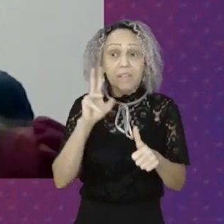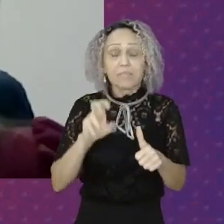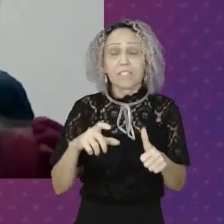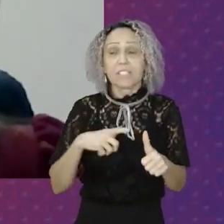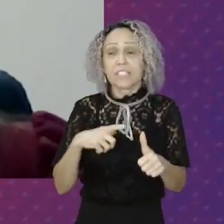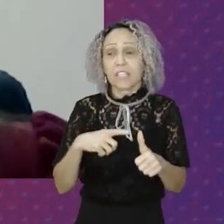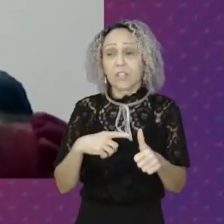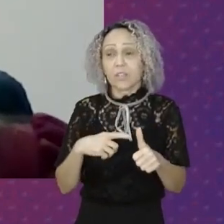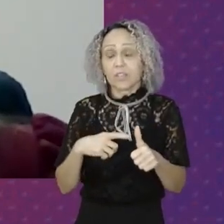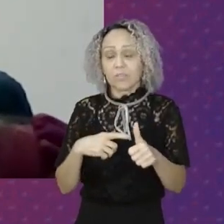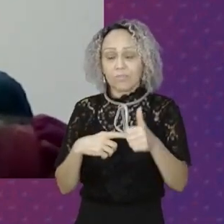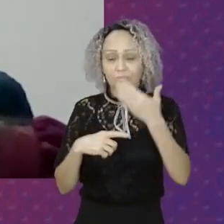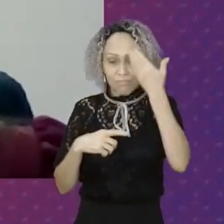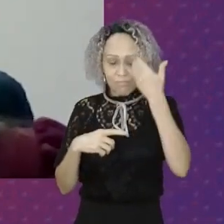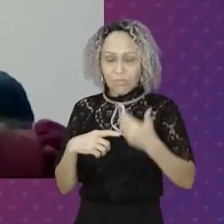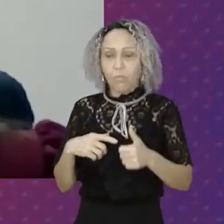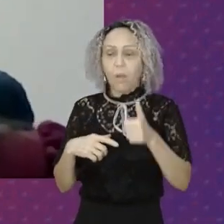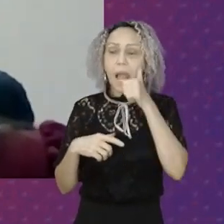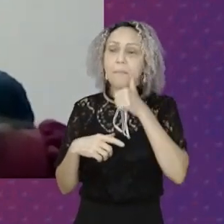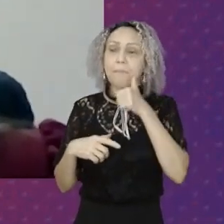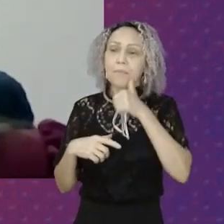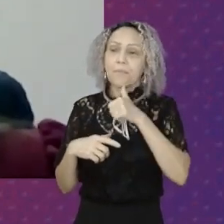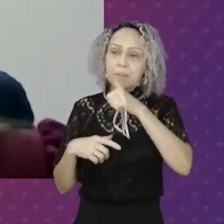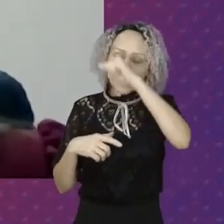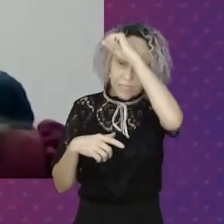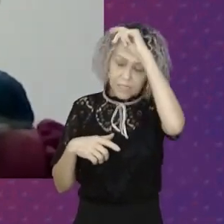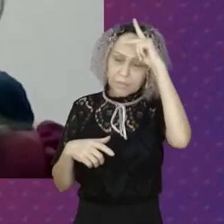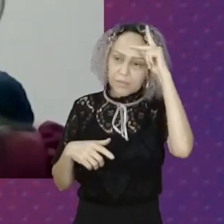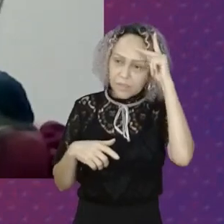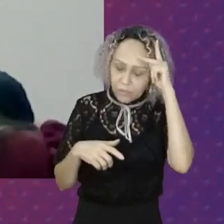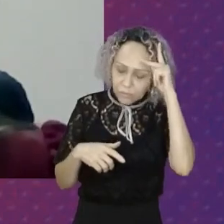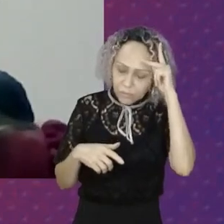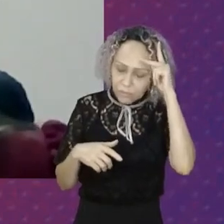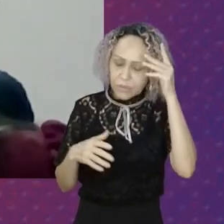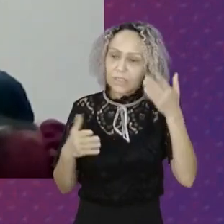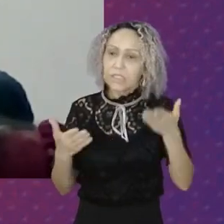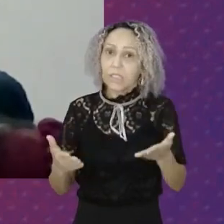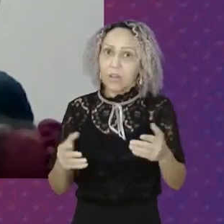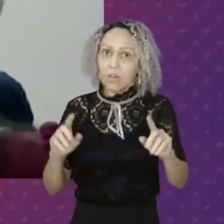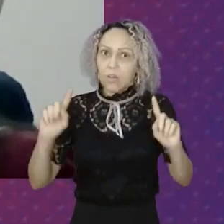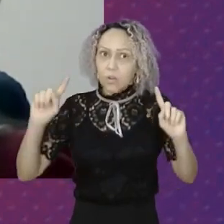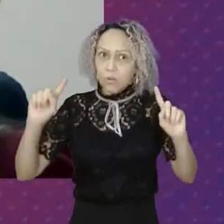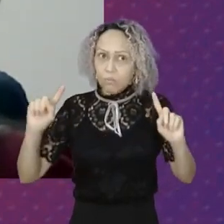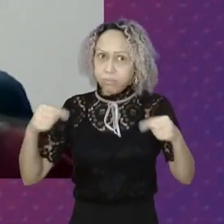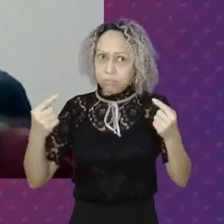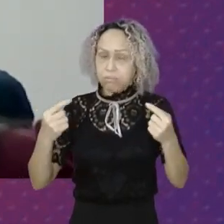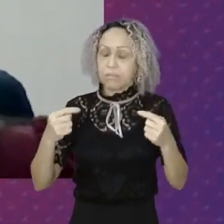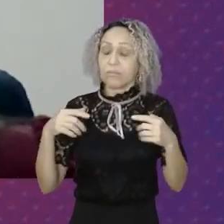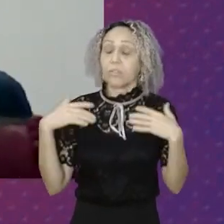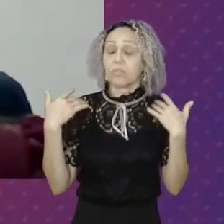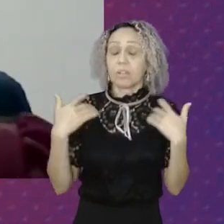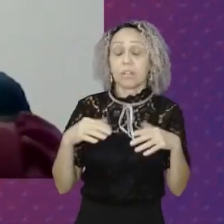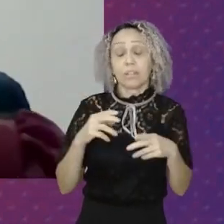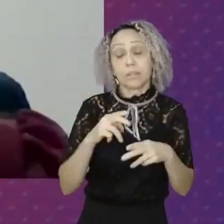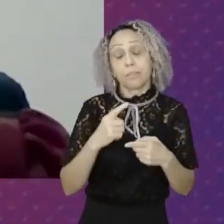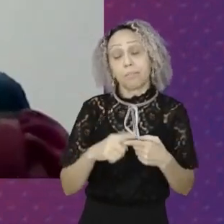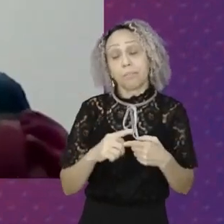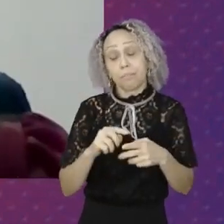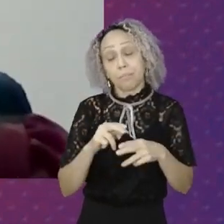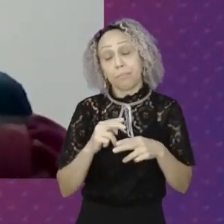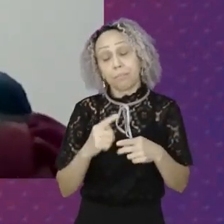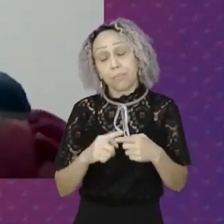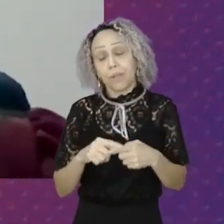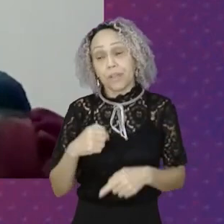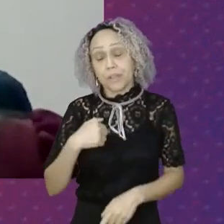executivo. Então, todos os dias a gente já enfrenta desafios grandes por ser mulher e ainda nessa sociedade que em meio a todos